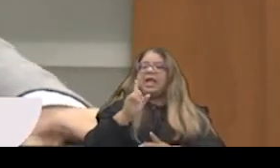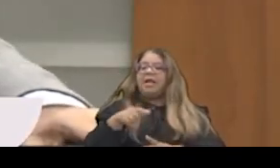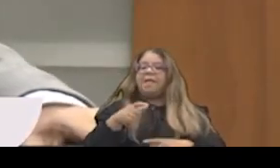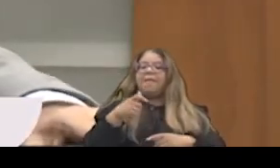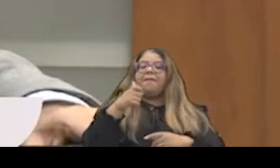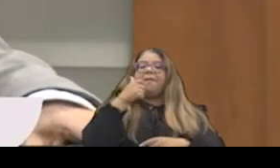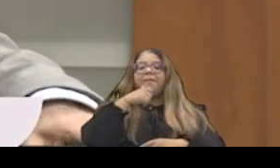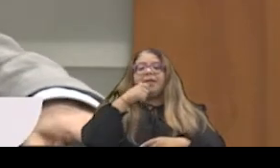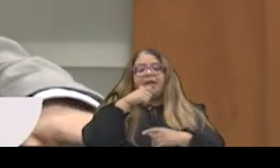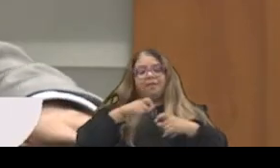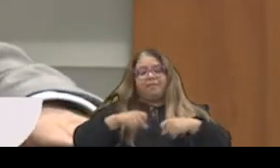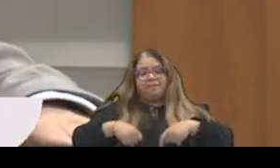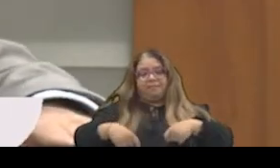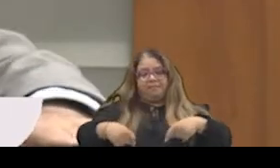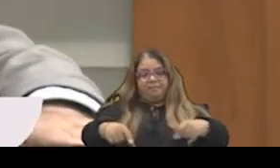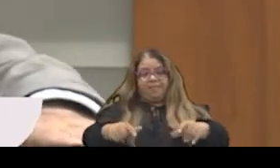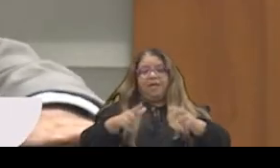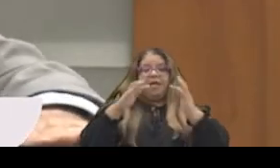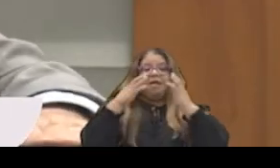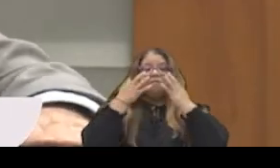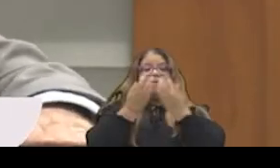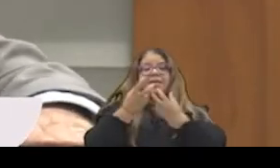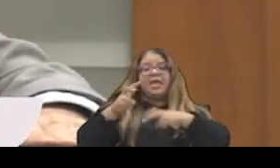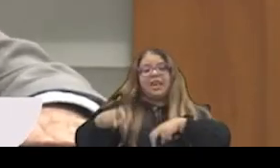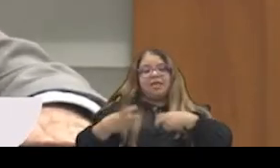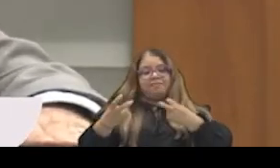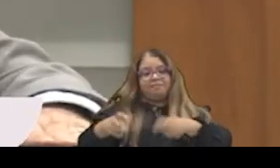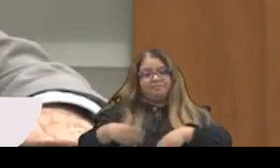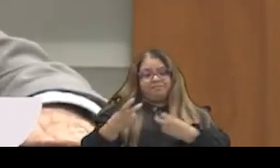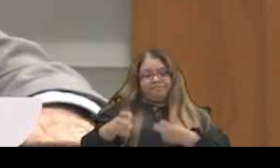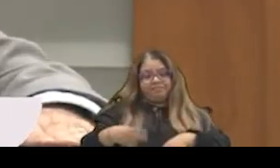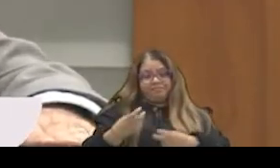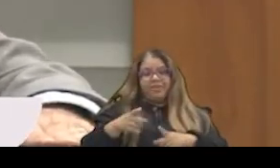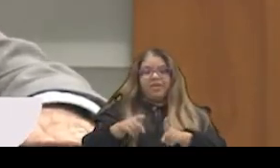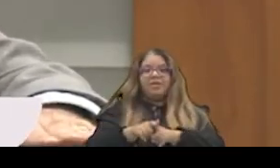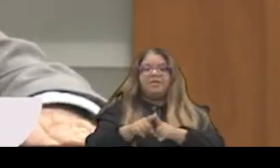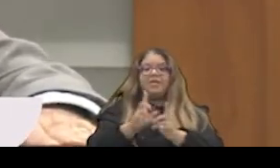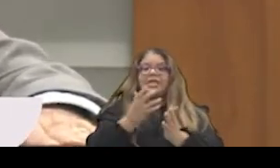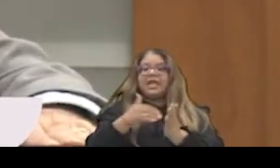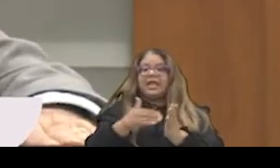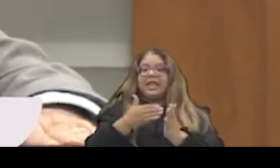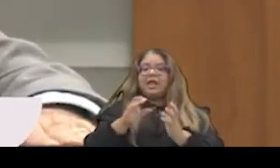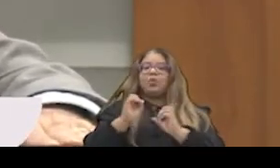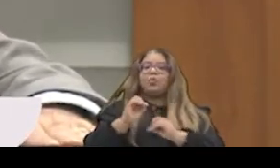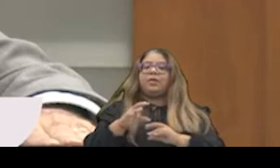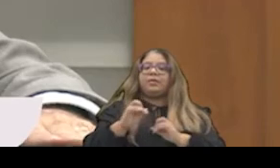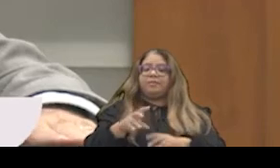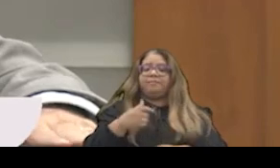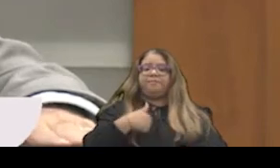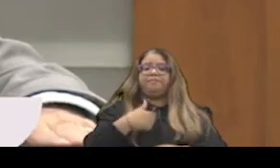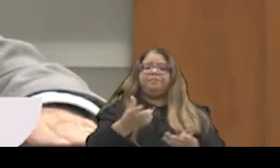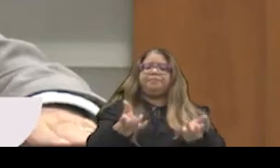e do secretário de Estado de Educação e eu quero dizer